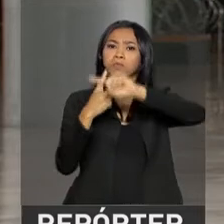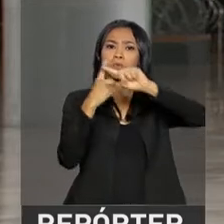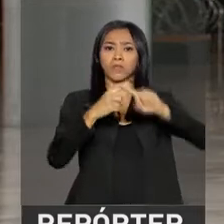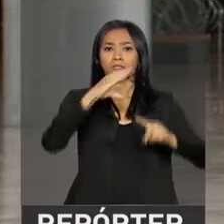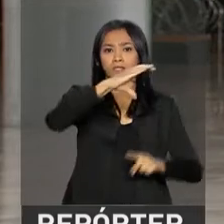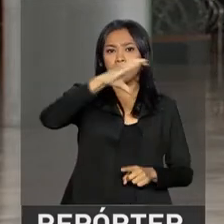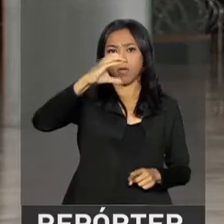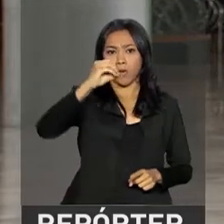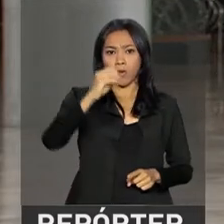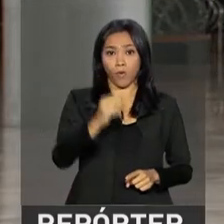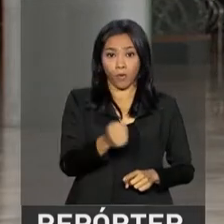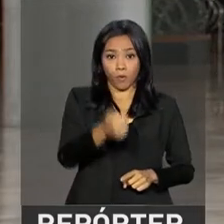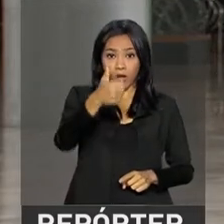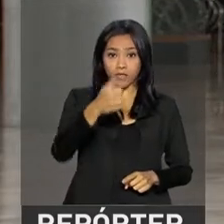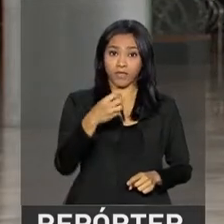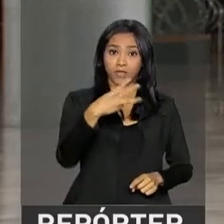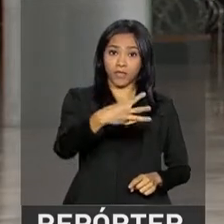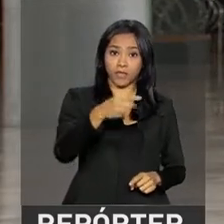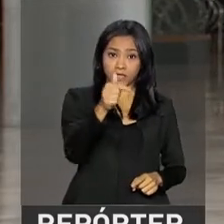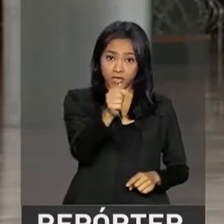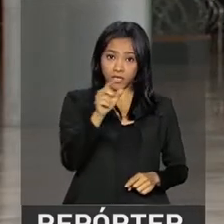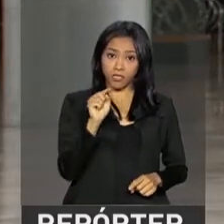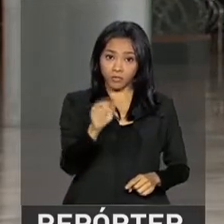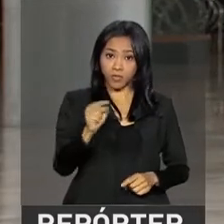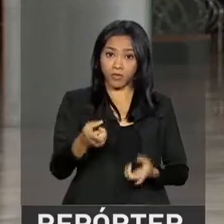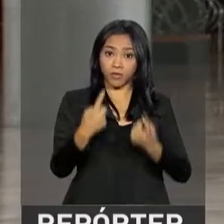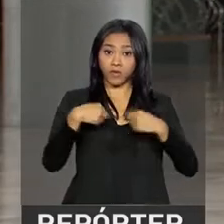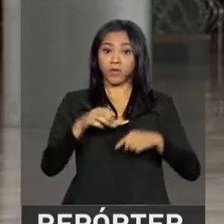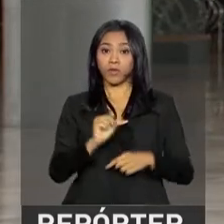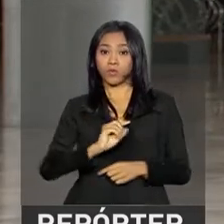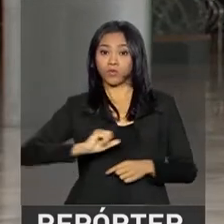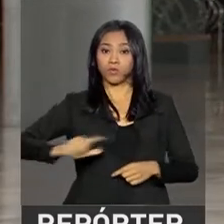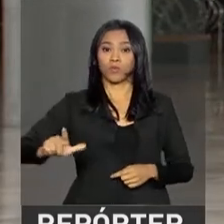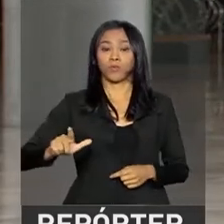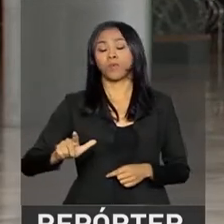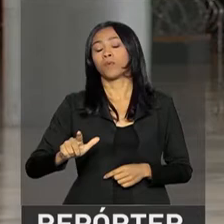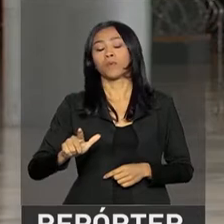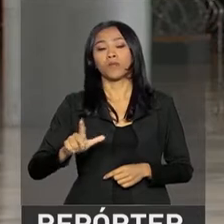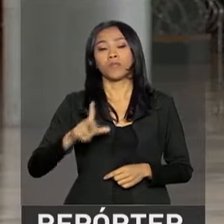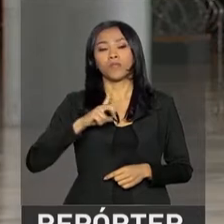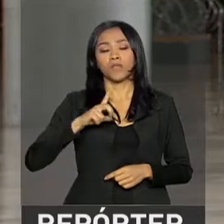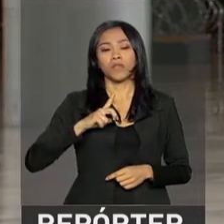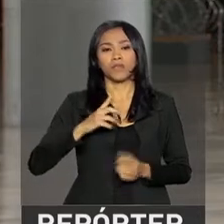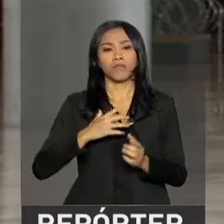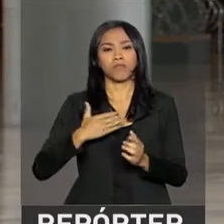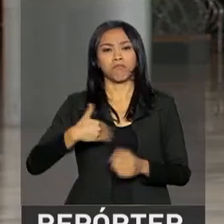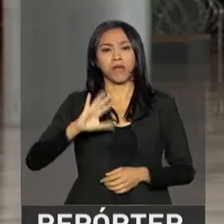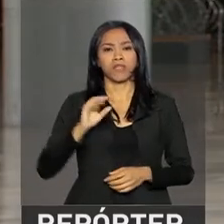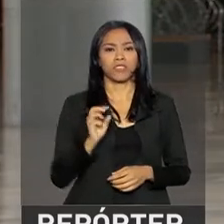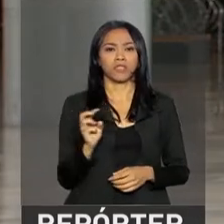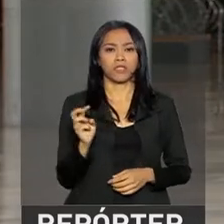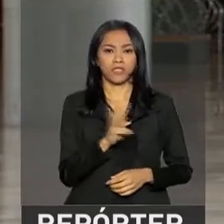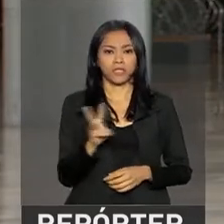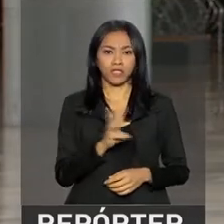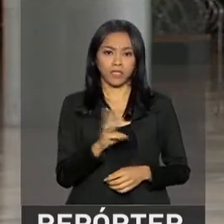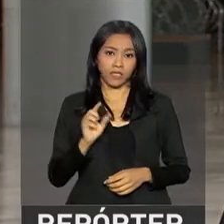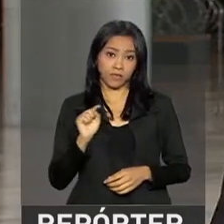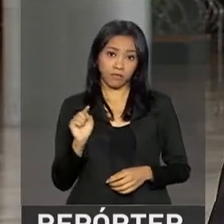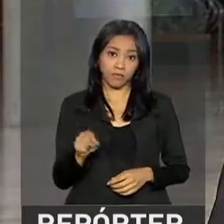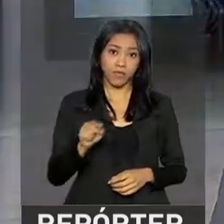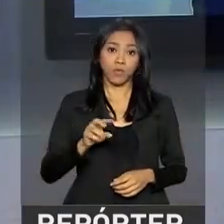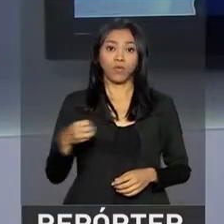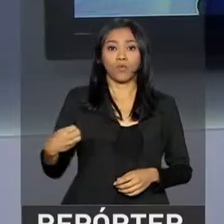com quase 37 mil postos e no sul onde foram geradas mais de 33 mil novas